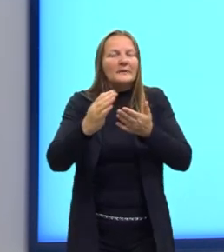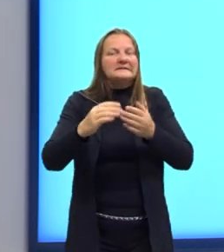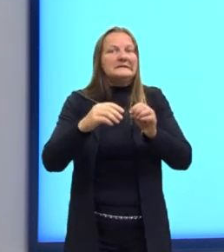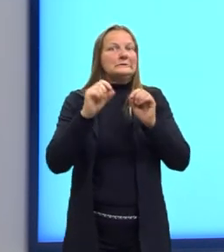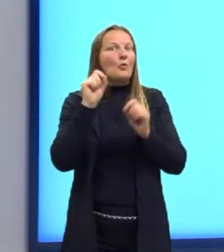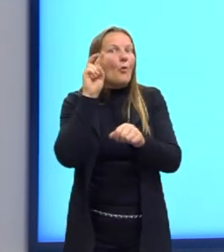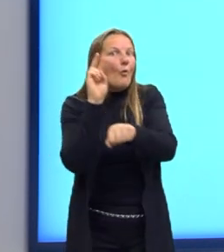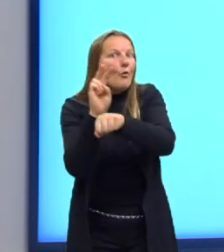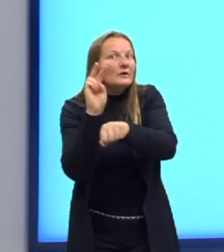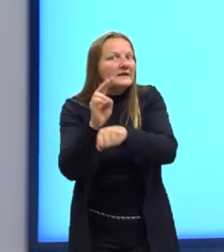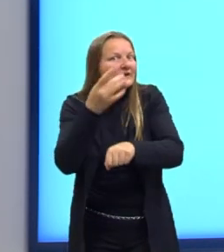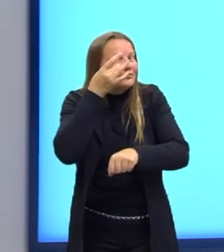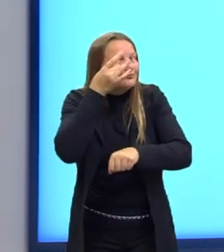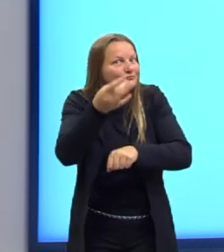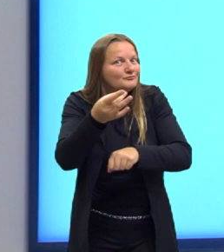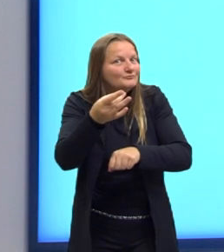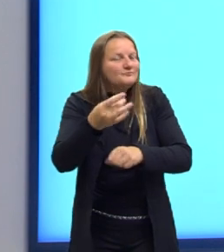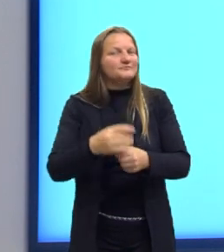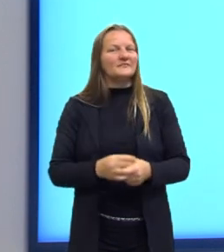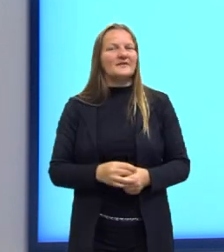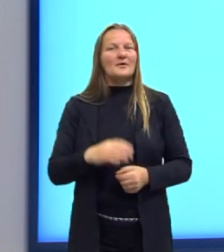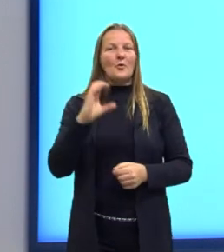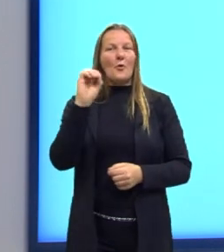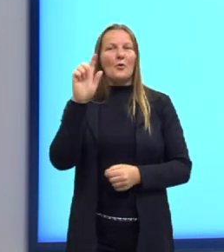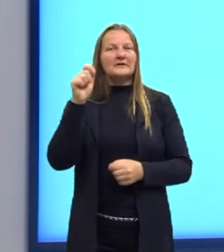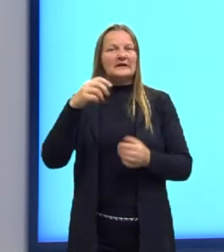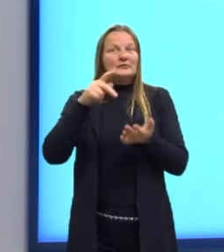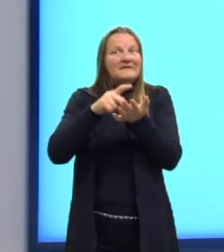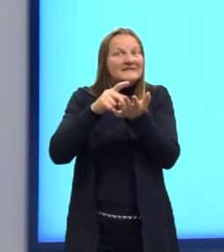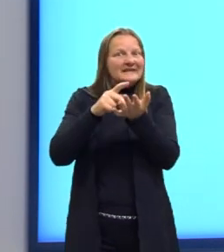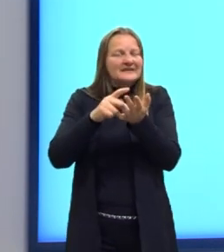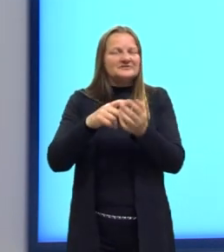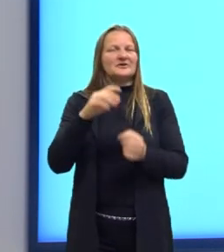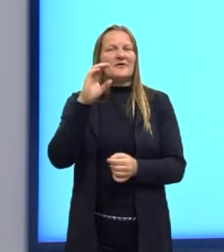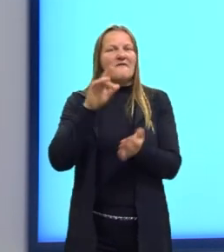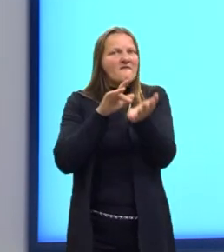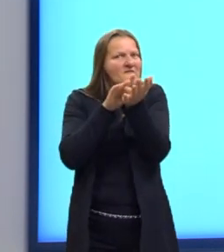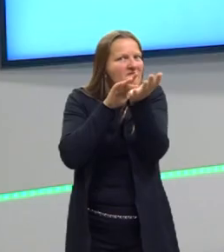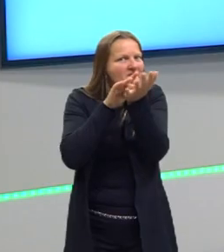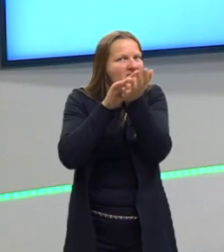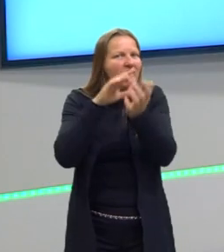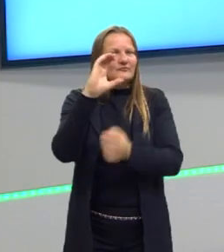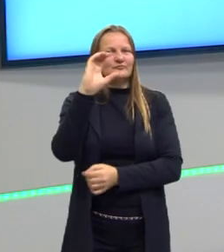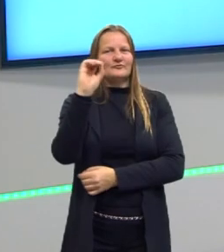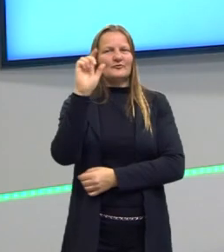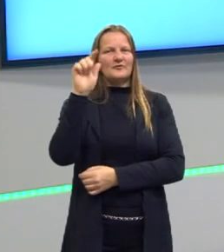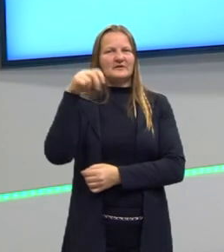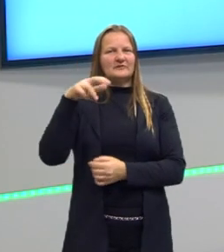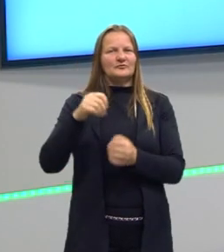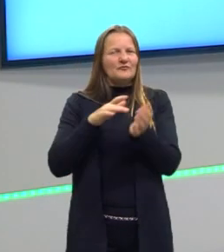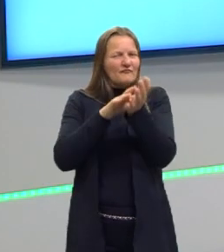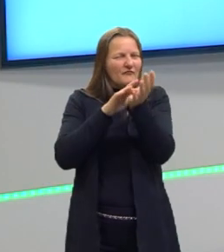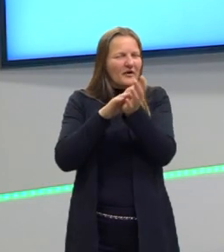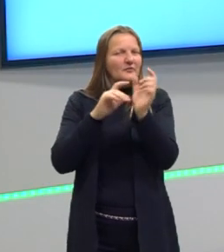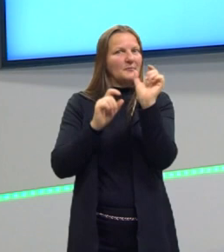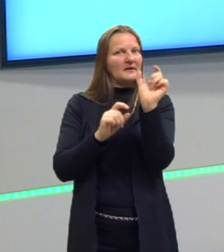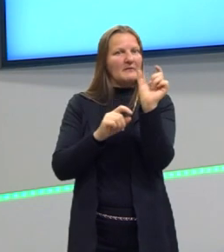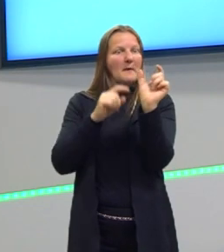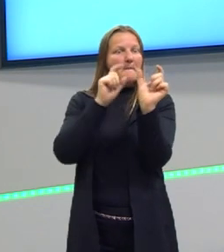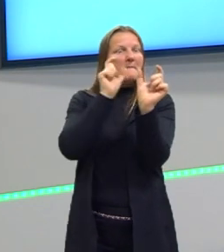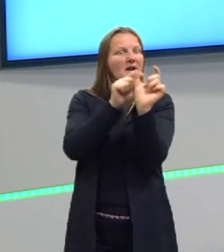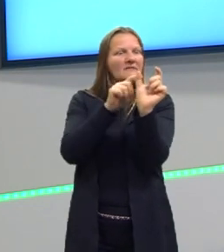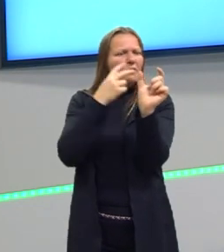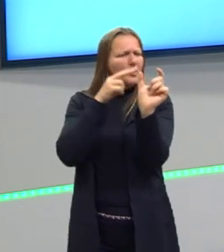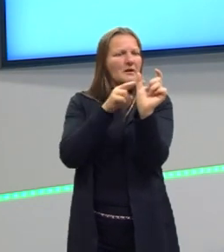amigos seus cognatos são amigos do peito né os falsos cognatos são os falsos amigos